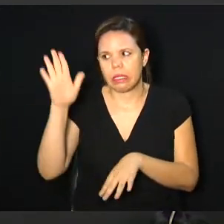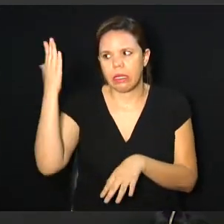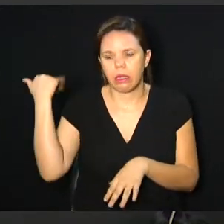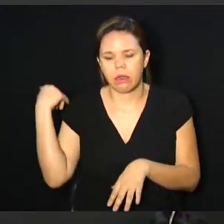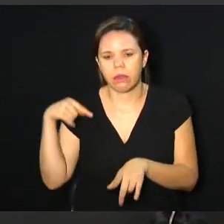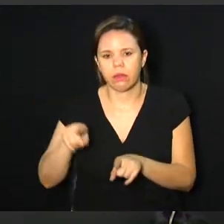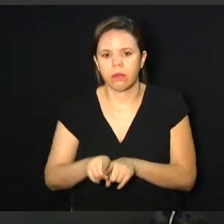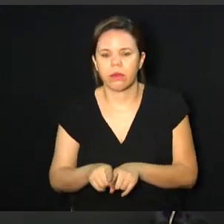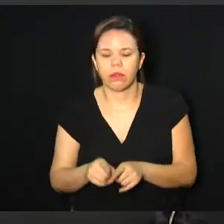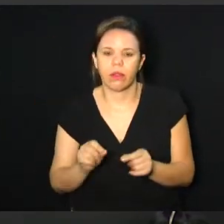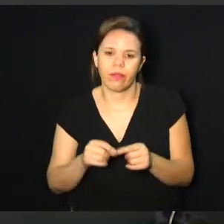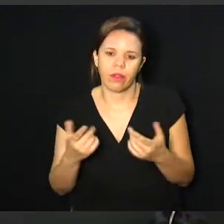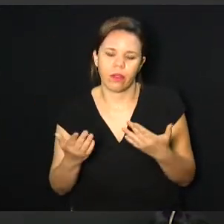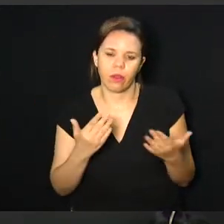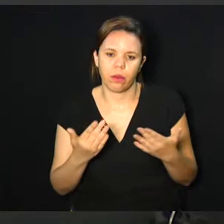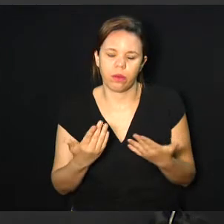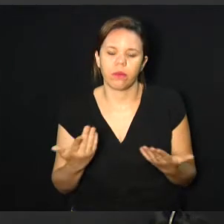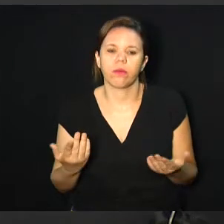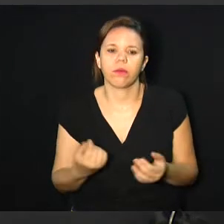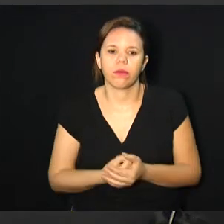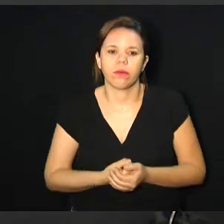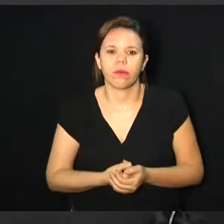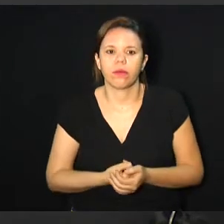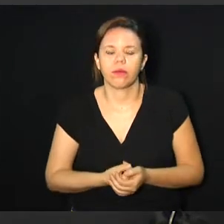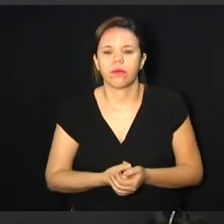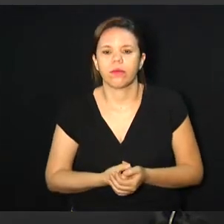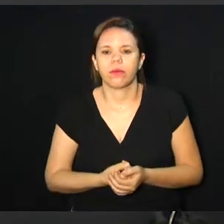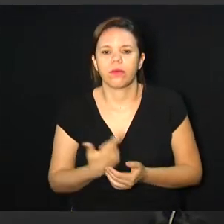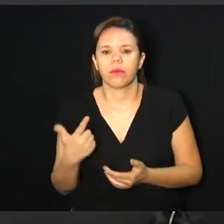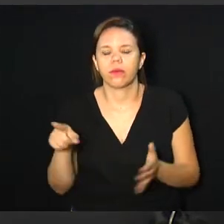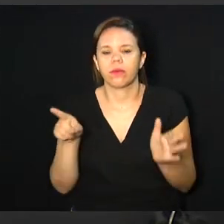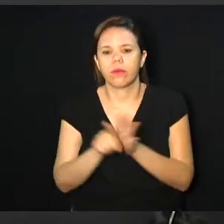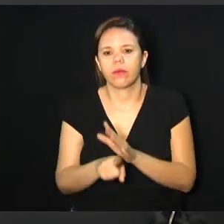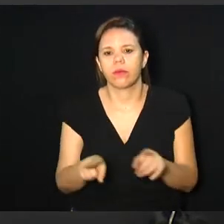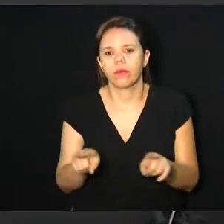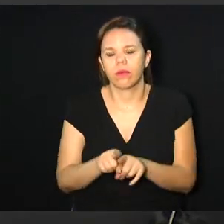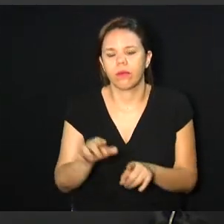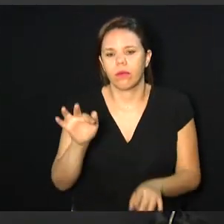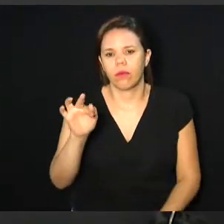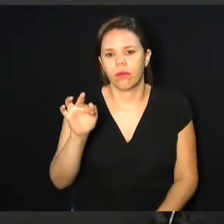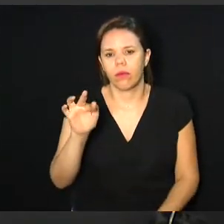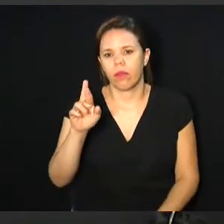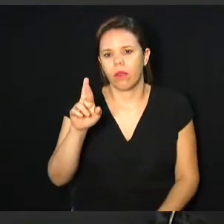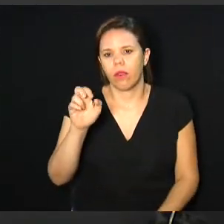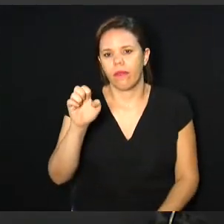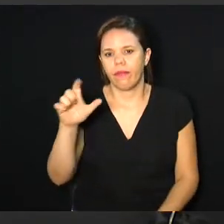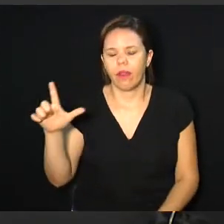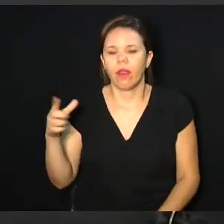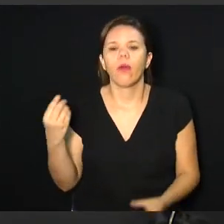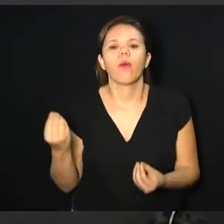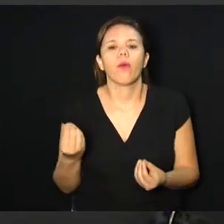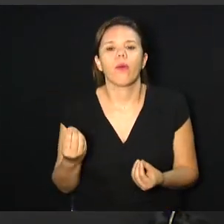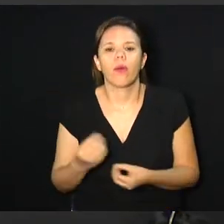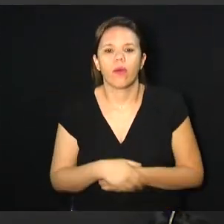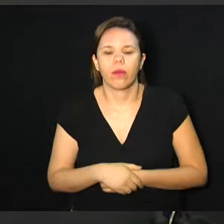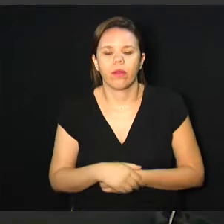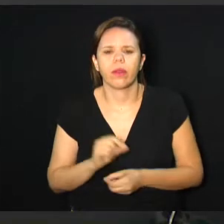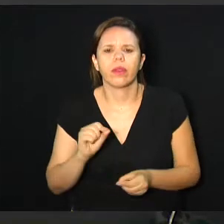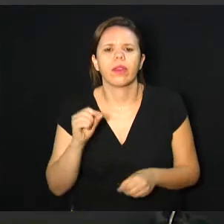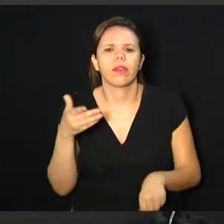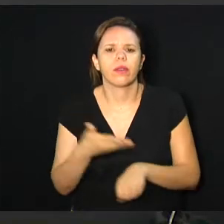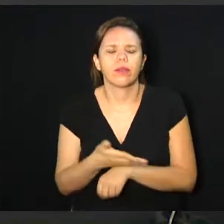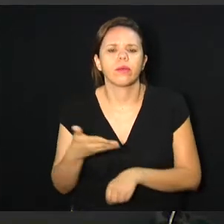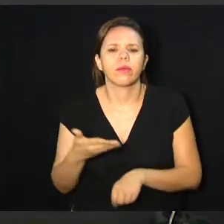caros, mas fazer algumas comparações. E a outra pergunta para o Rafael seria de cases de participação,